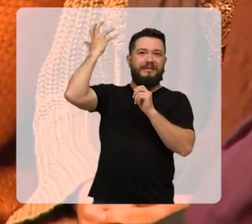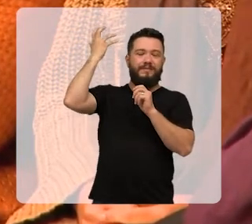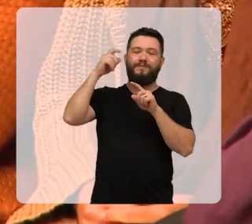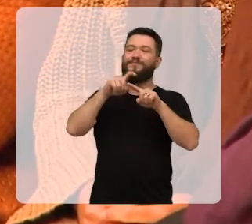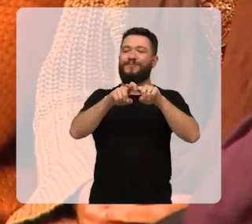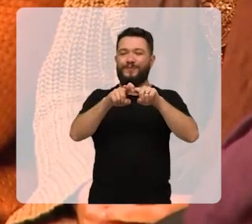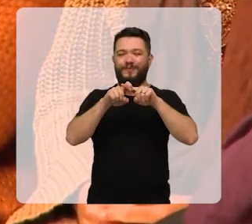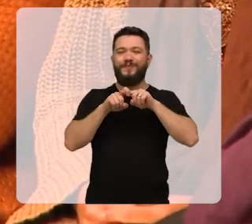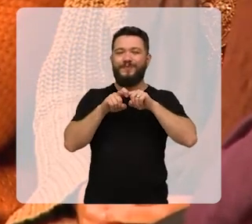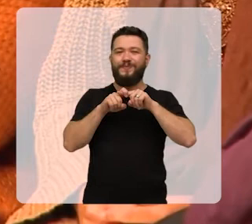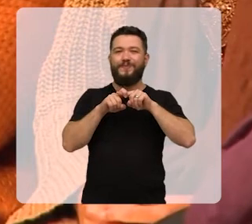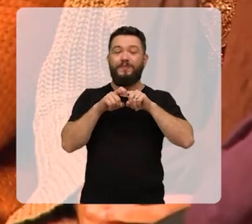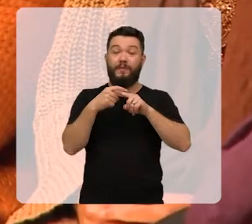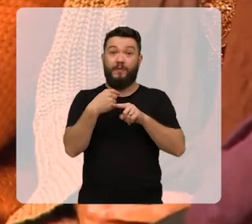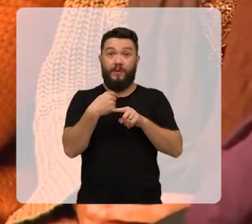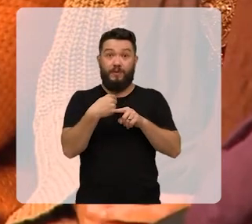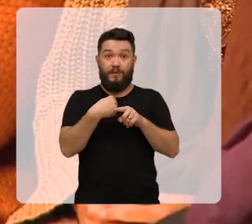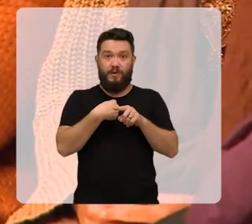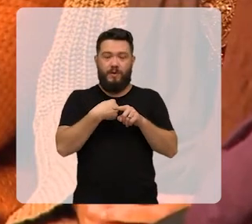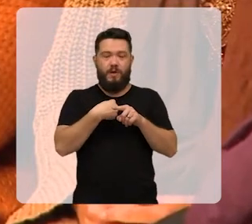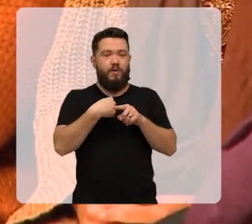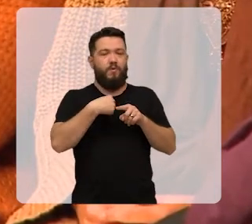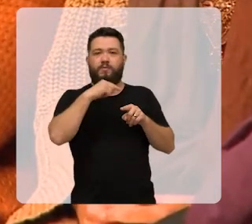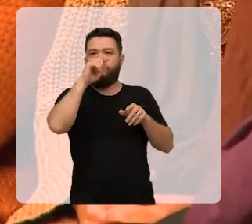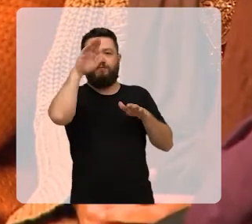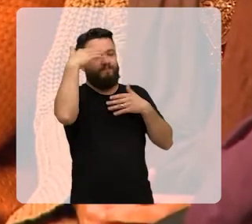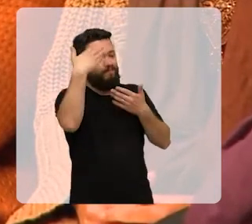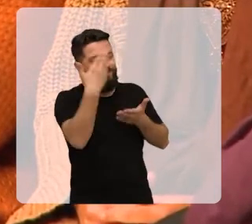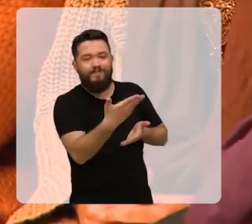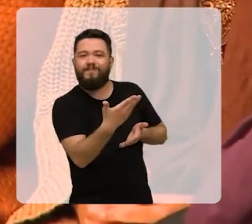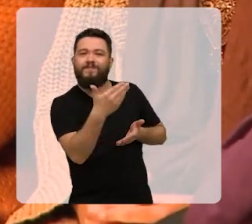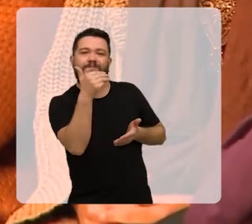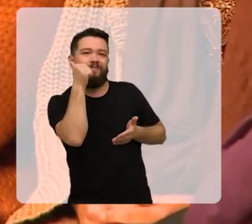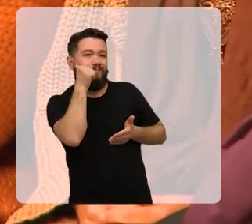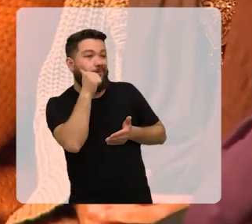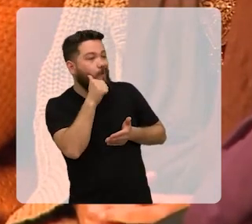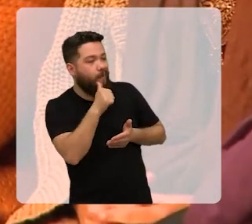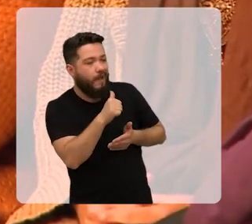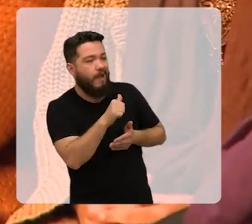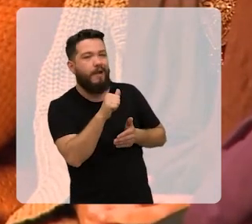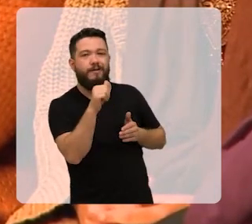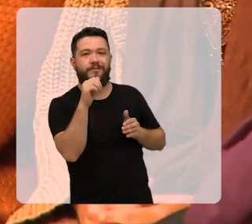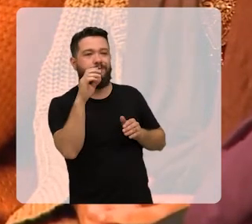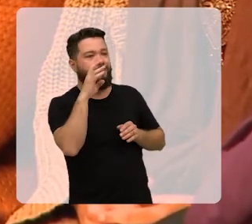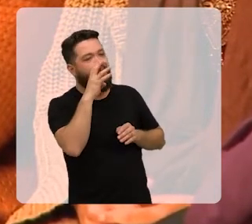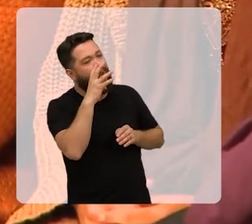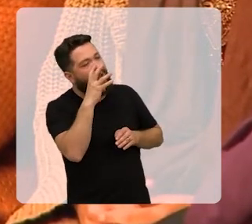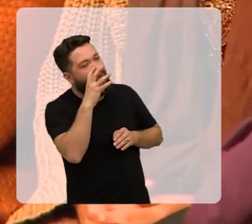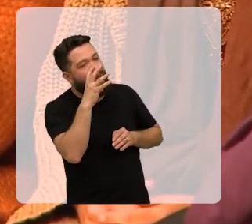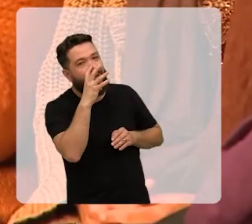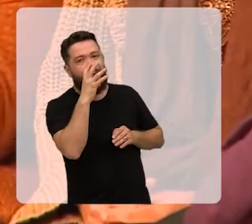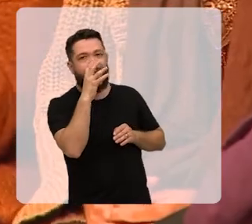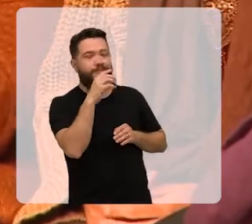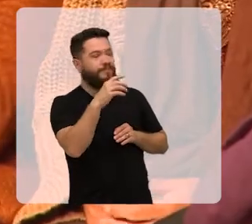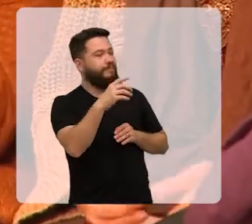eu admiro essa mulher com uma tremenda admiração